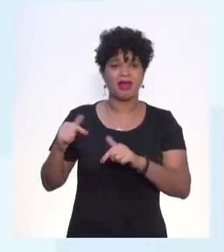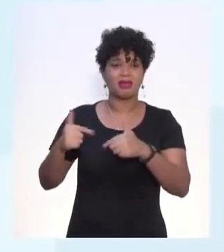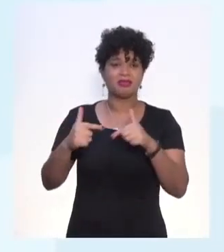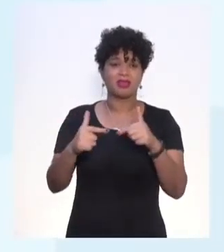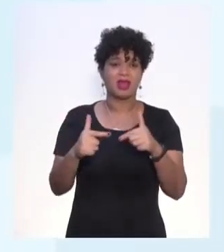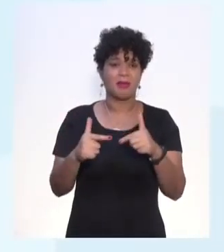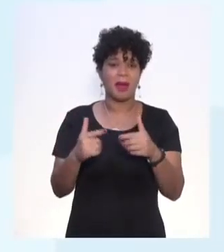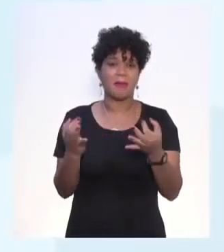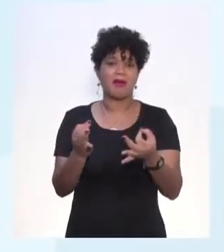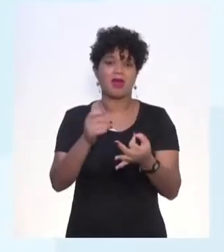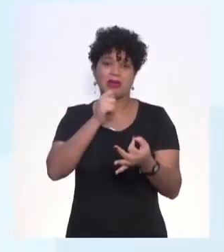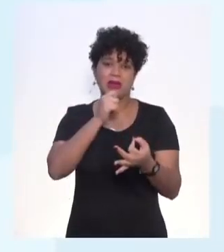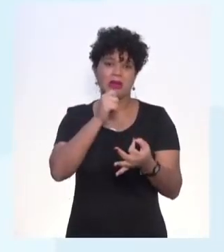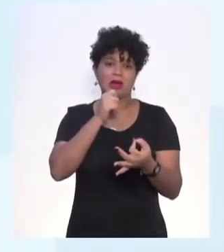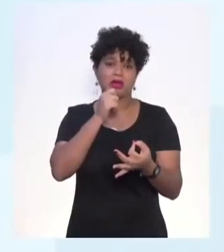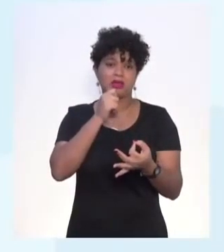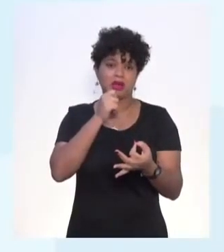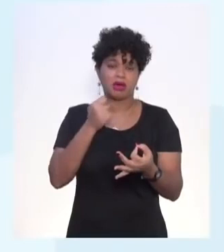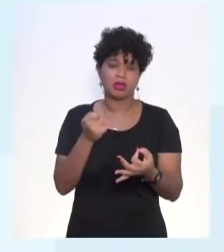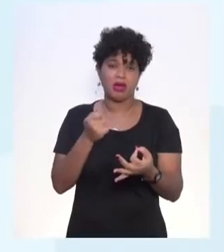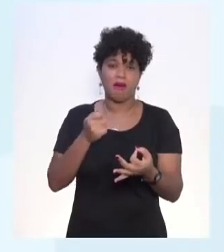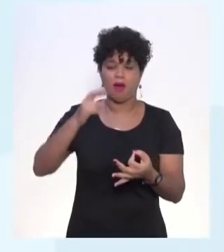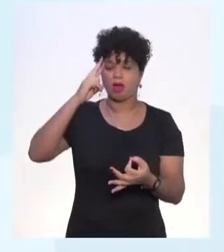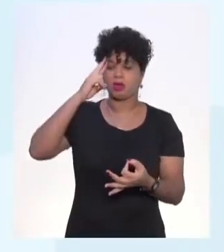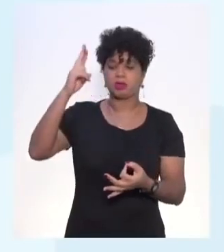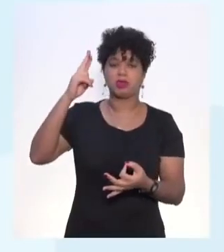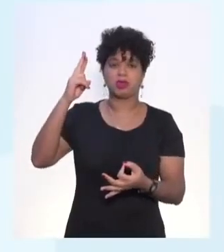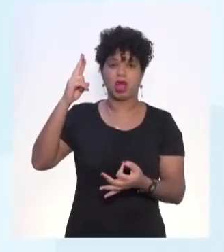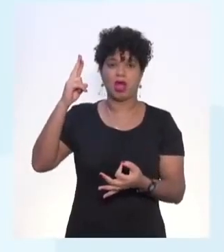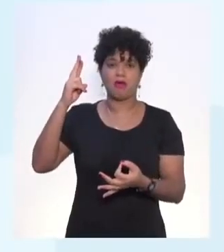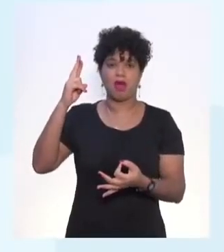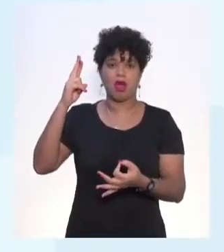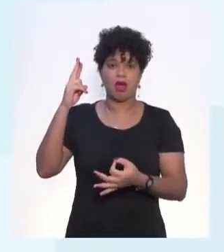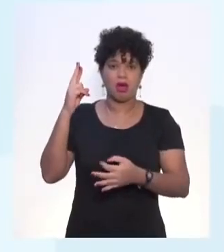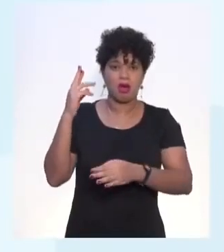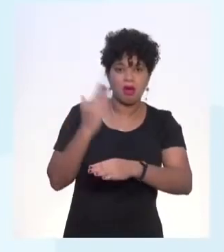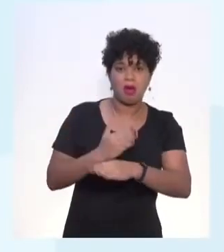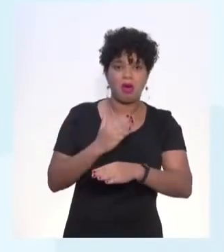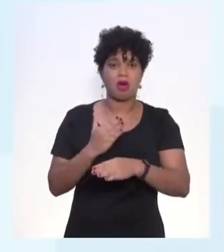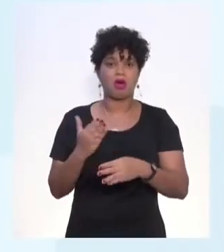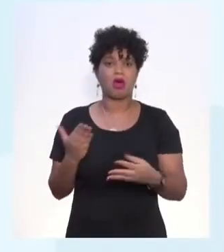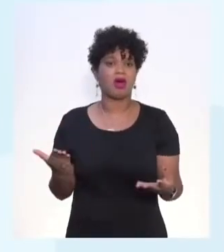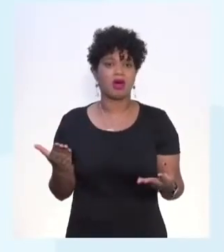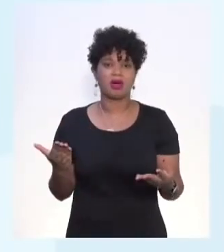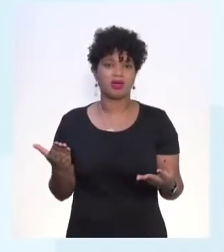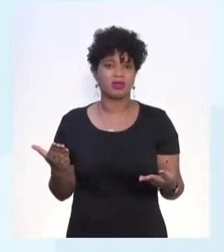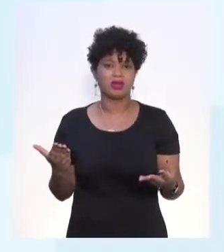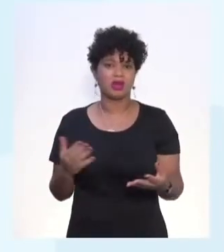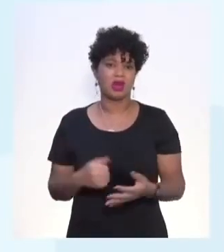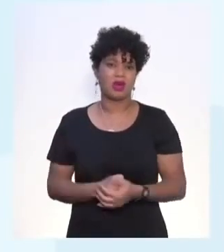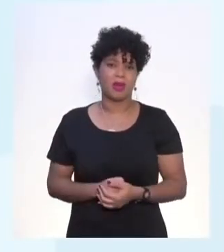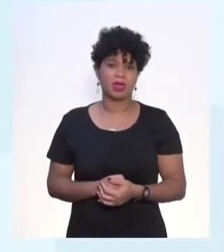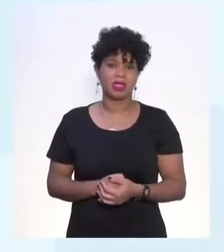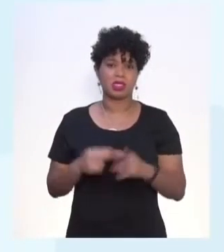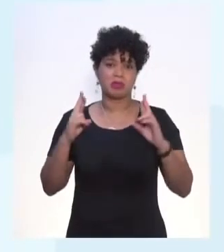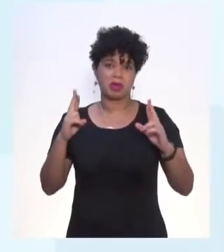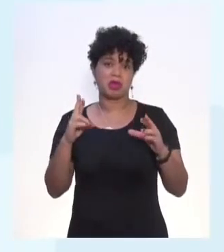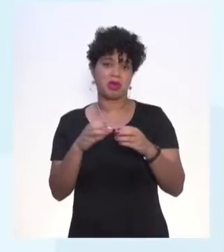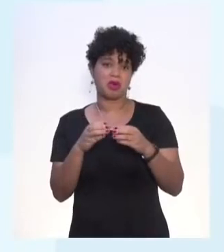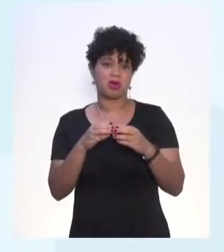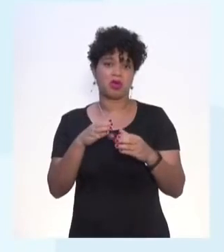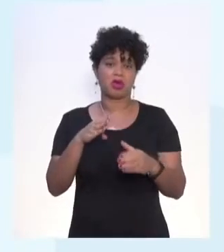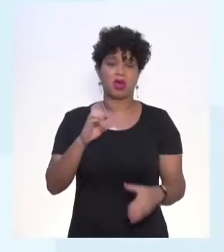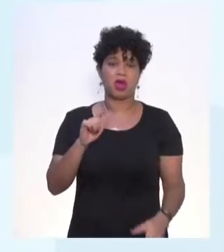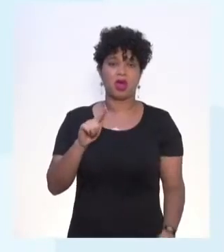não ter realizado um trabalho que estava de acordo com a expectativa dos belgas, das